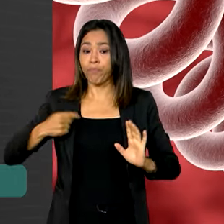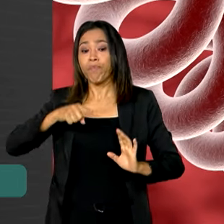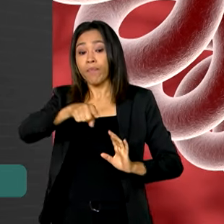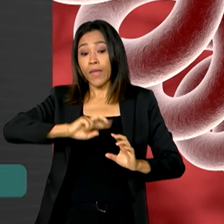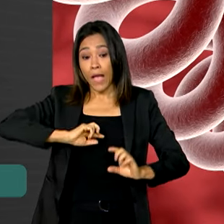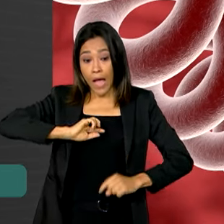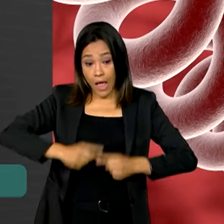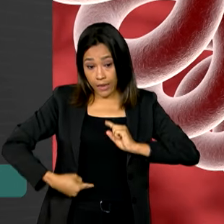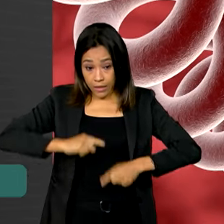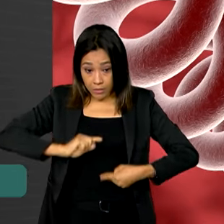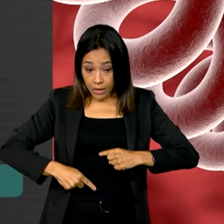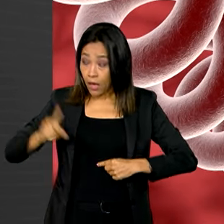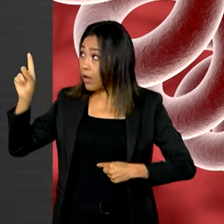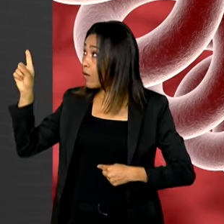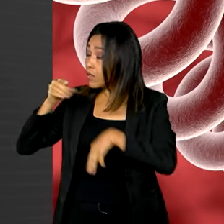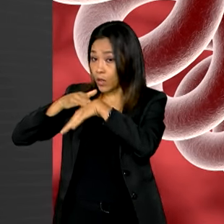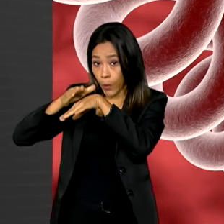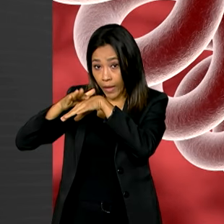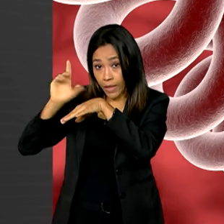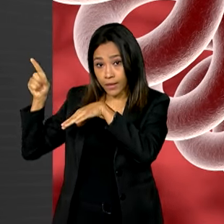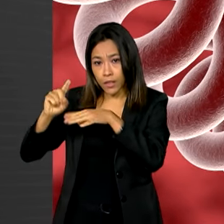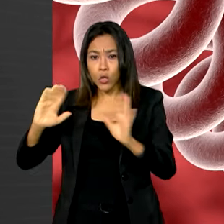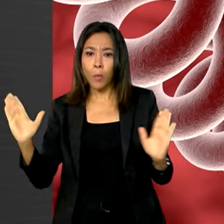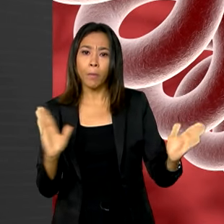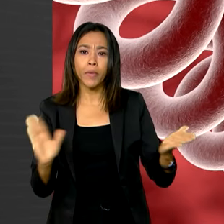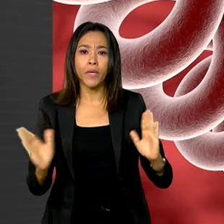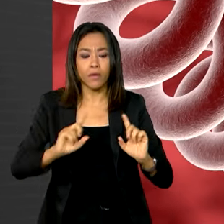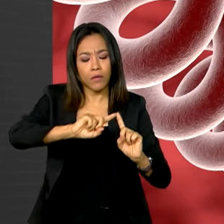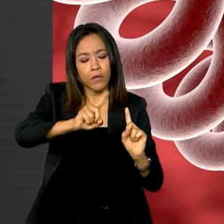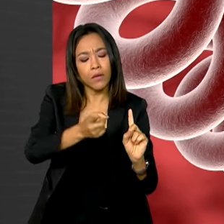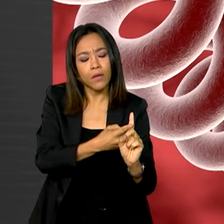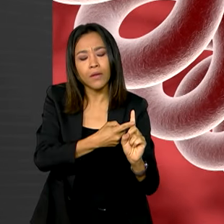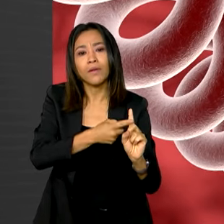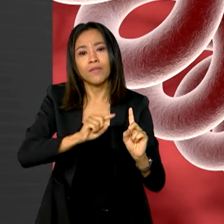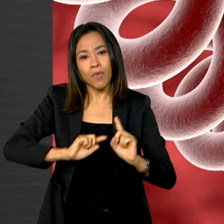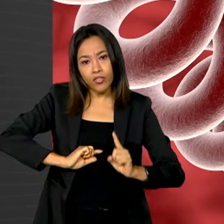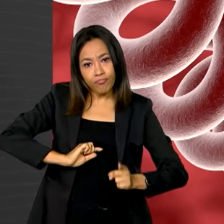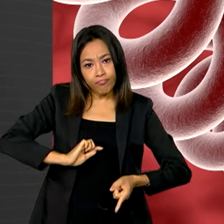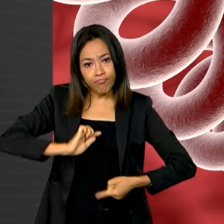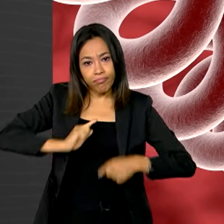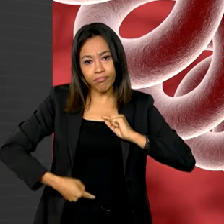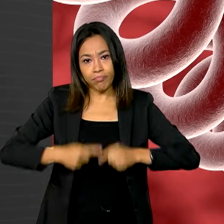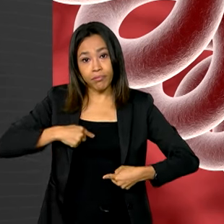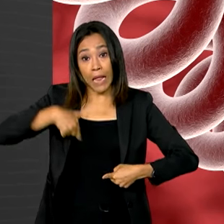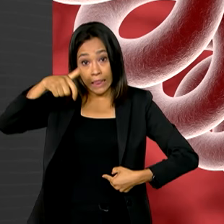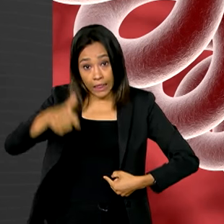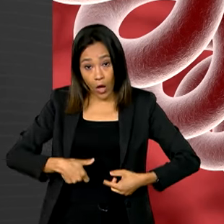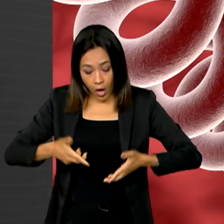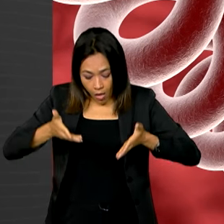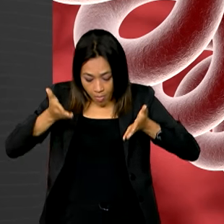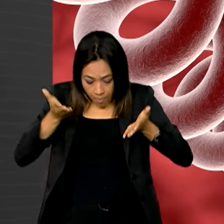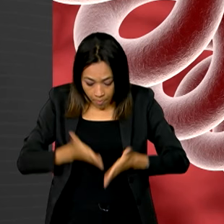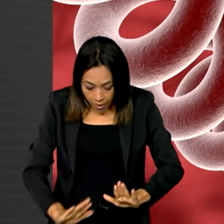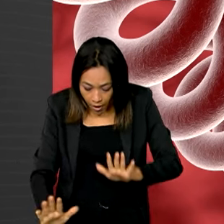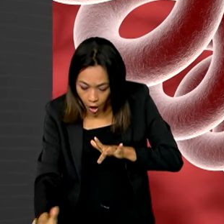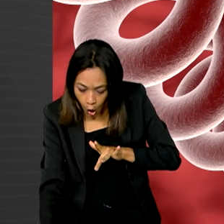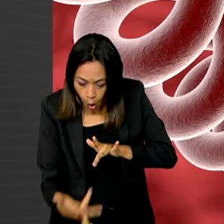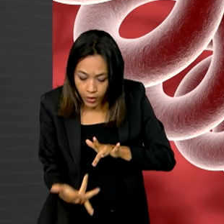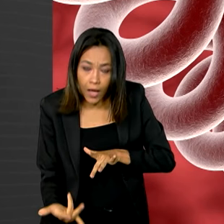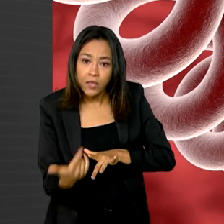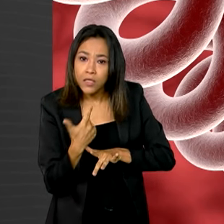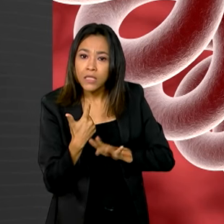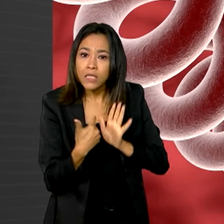da sífilis congênita pode acontecer durante a gestação, por meio da placenta, durante o parto, quando o bebê tem contato com o